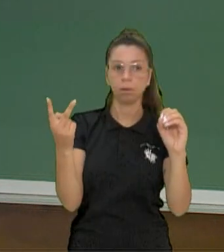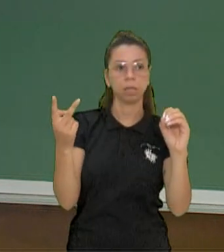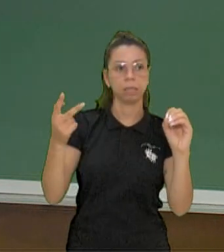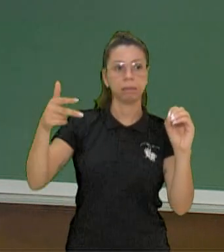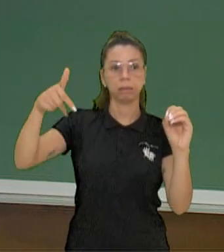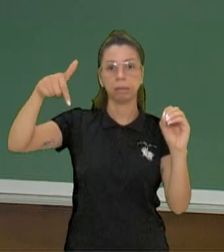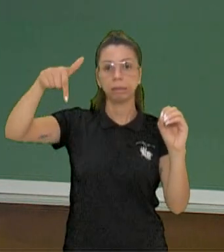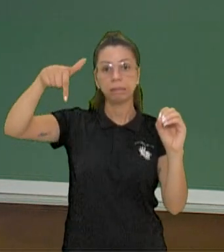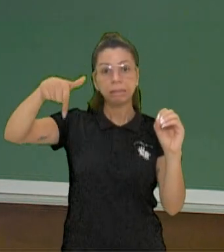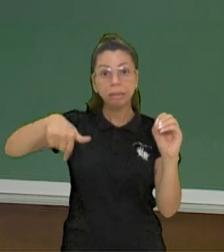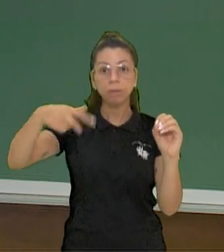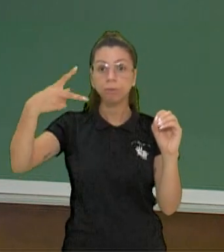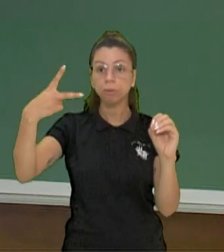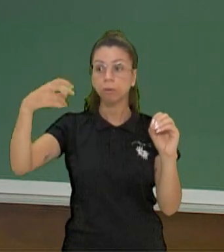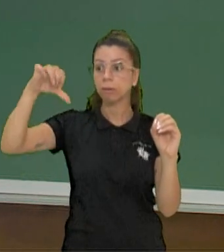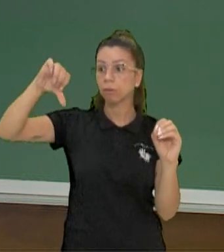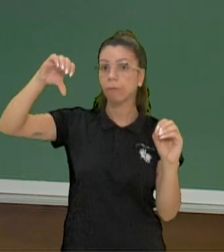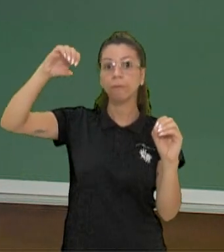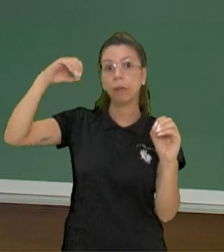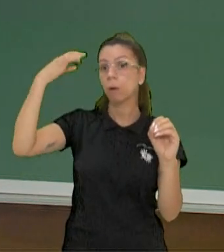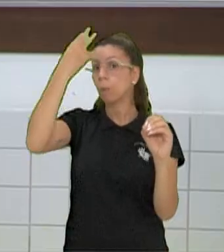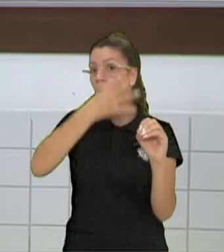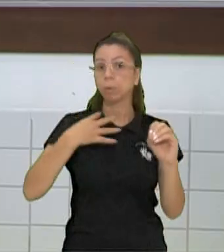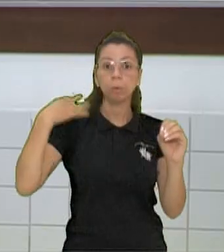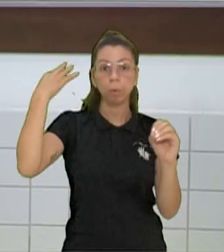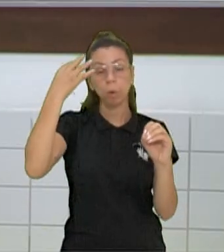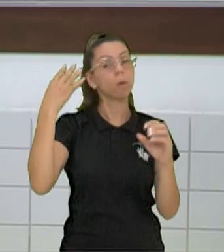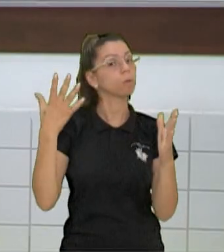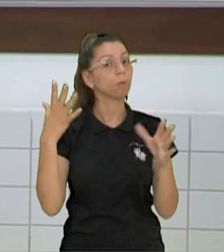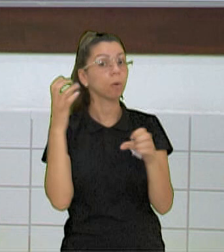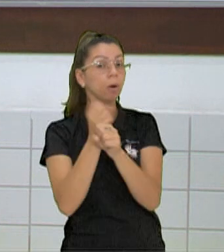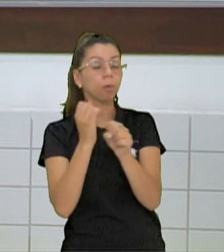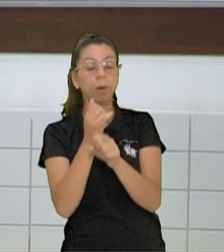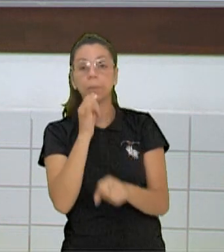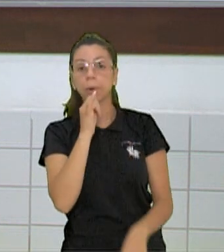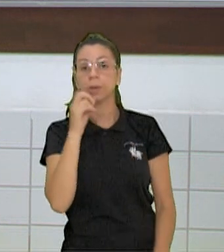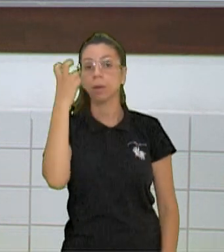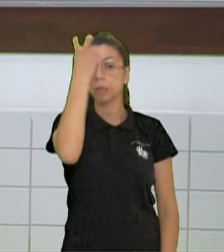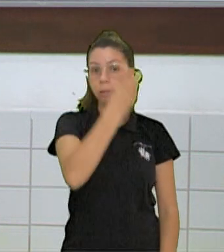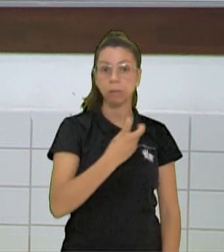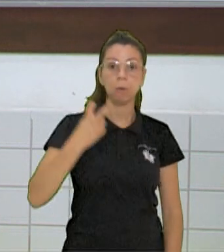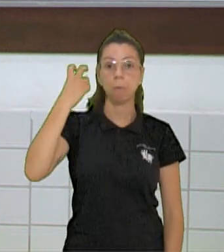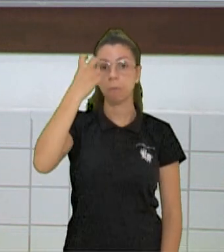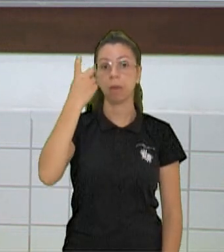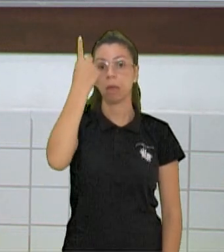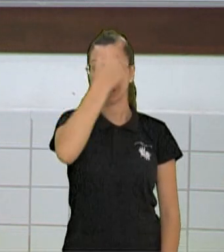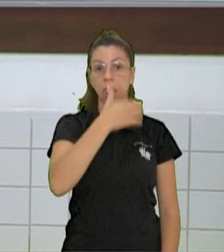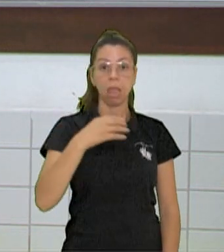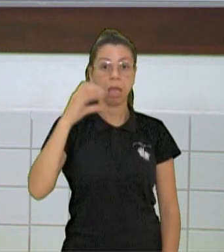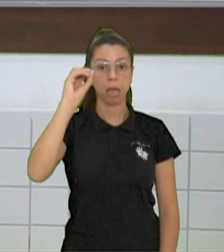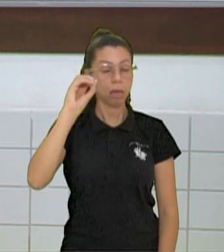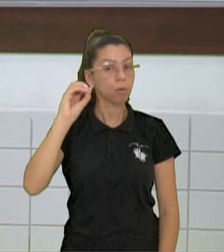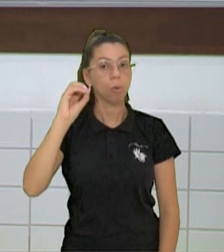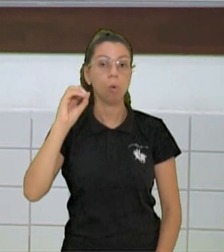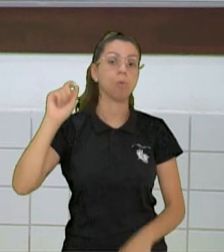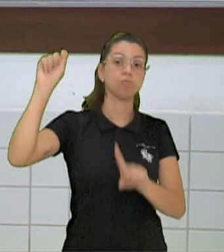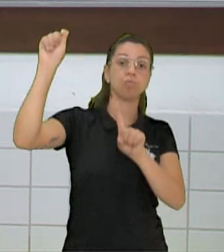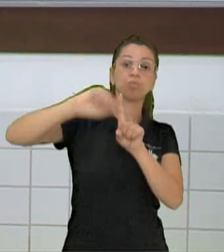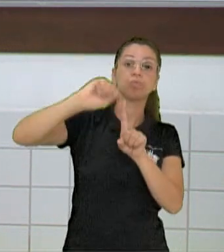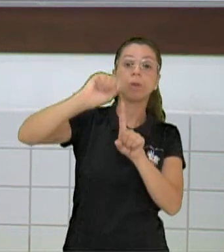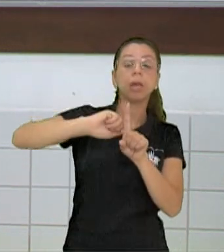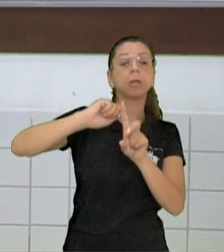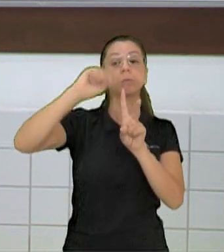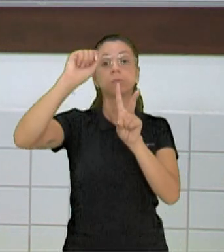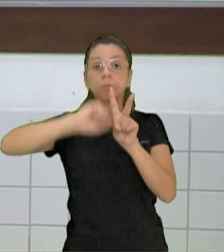você calcular para 5 horas, para 10 horas, se você calcular para um mês, se você calcular assim para